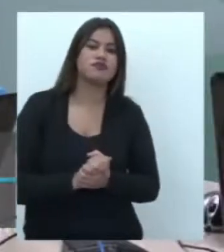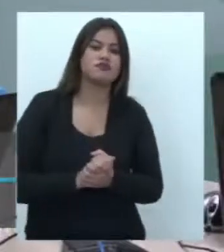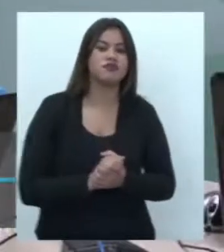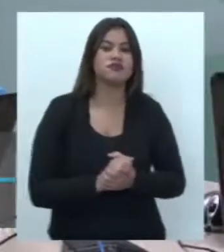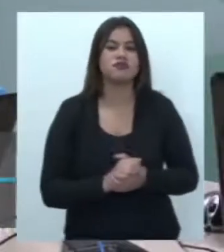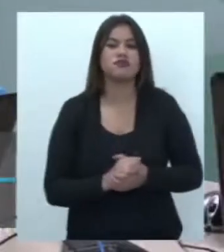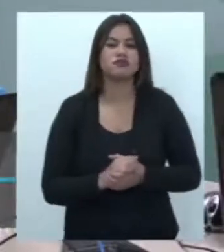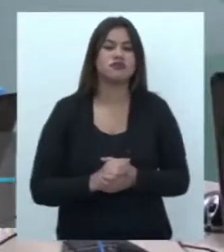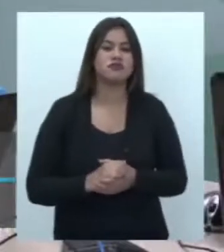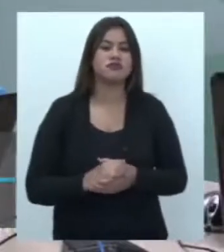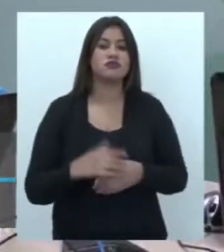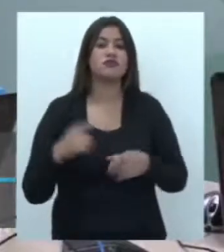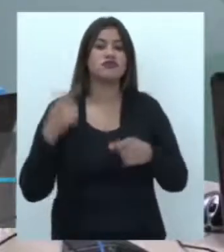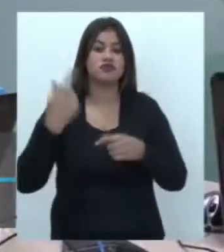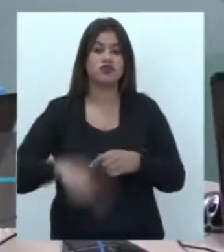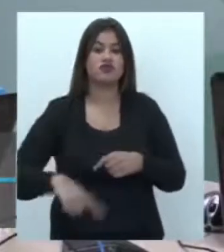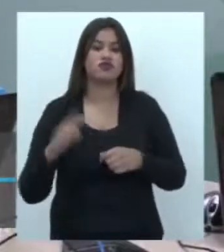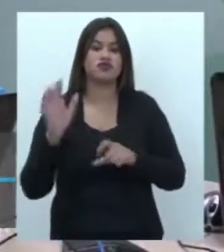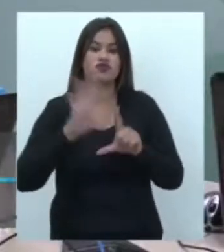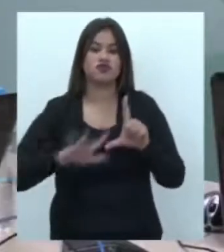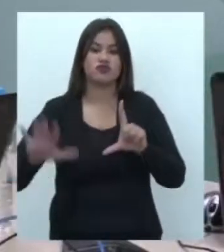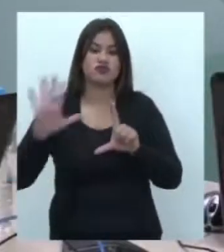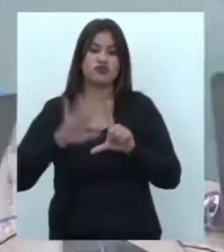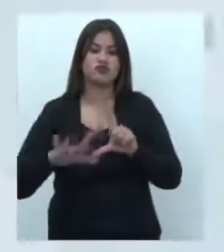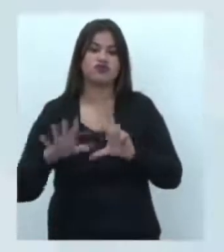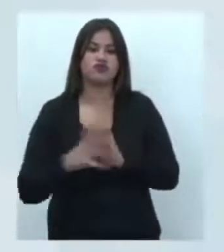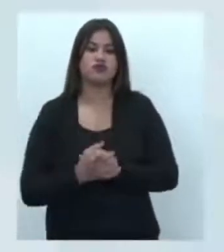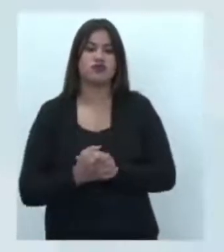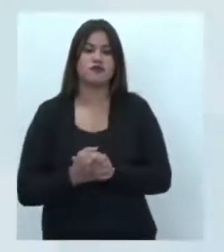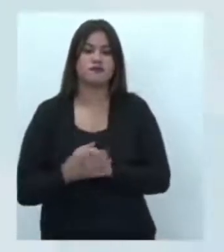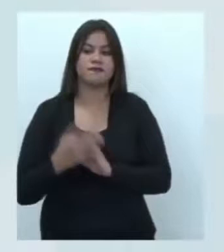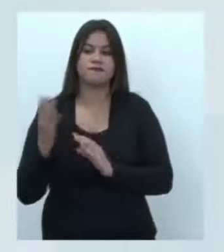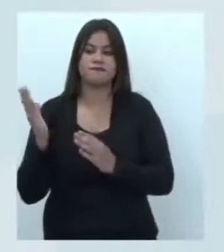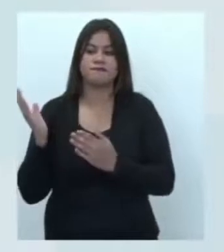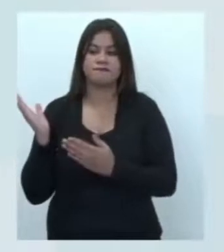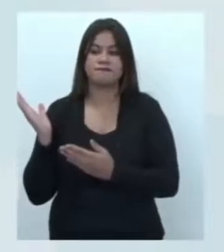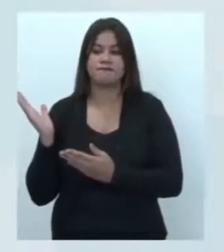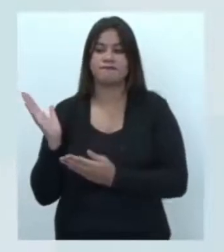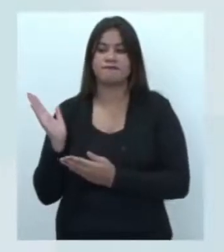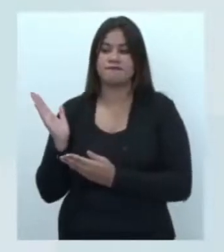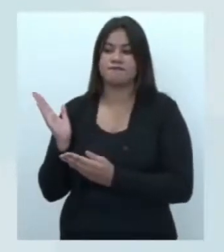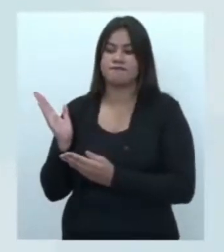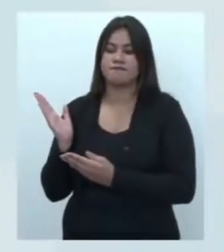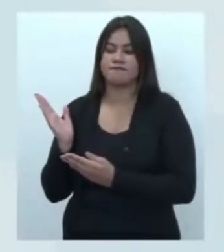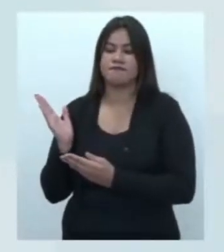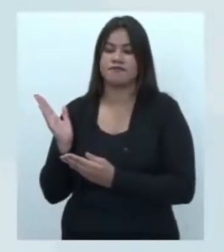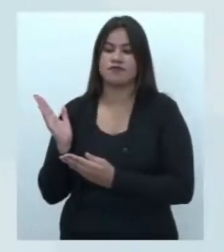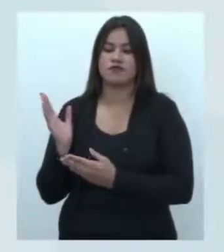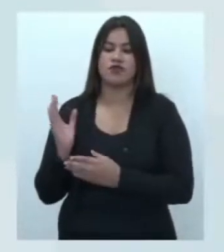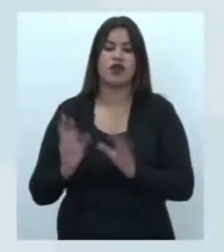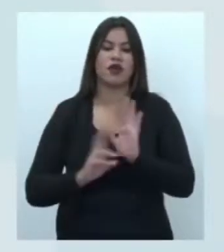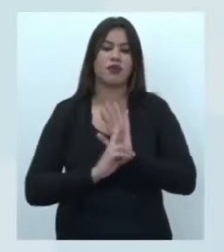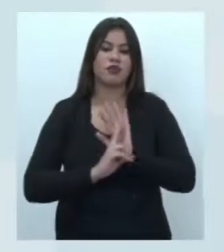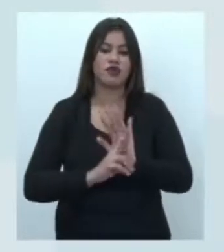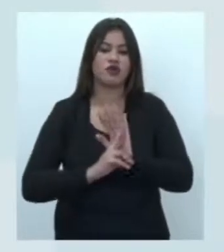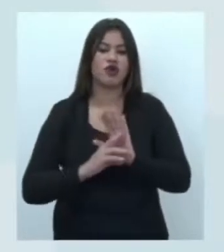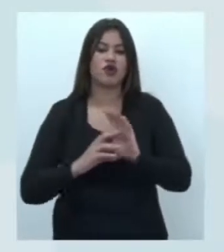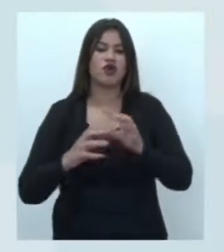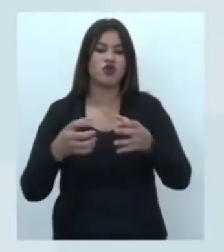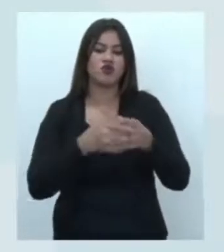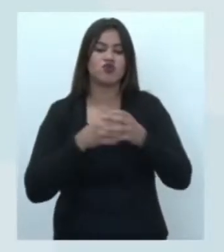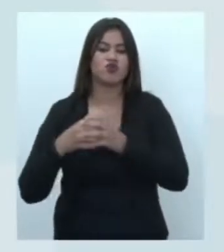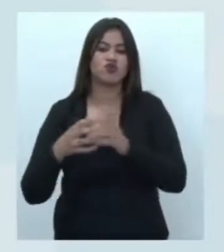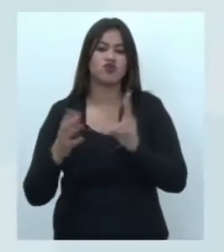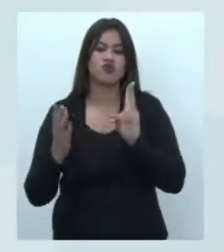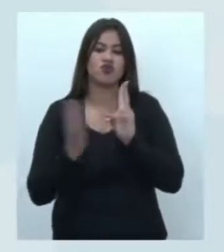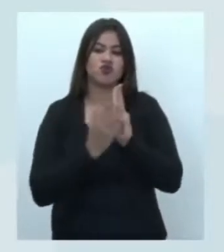uma outra imagem para vocês, né? É uma imagem representativa de povos indígenas, povos, né, que